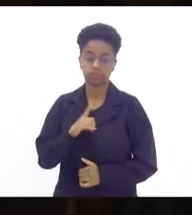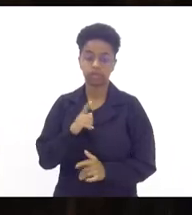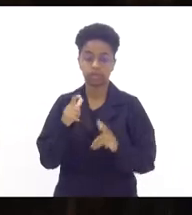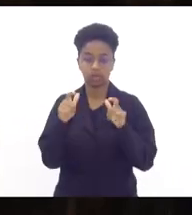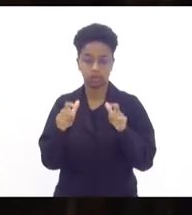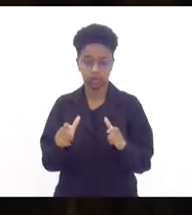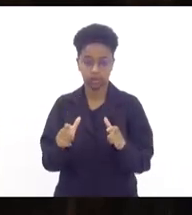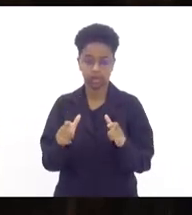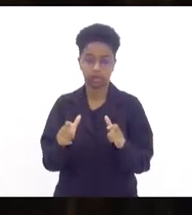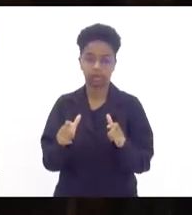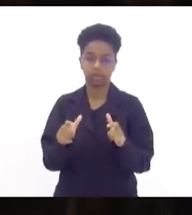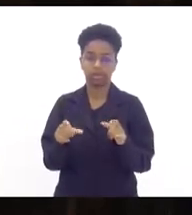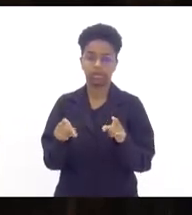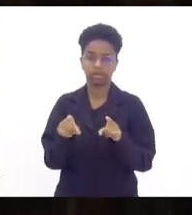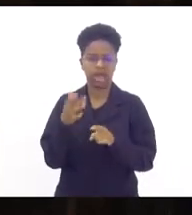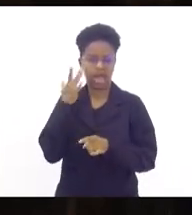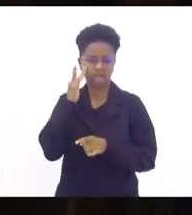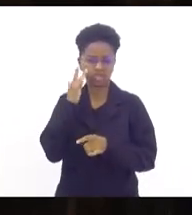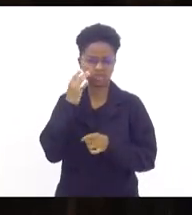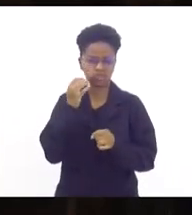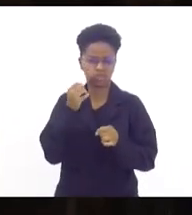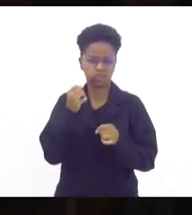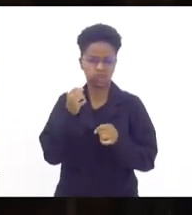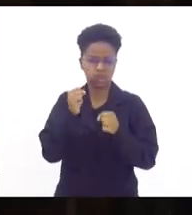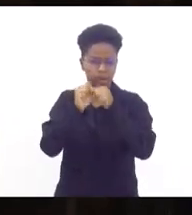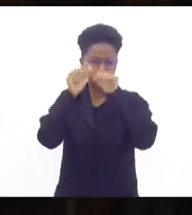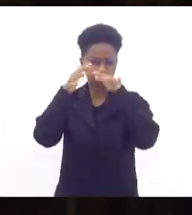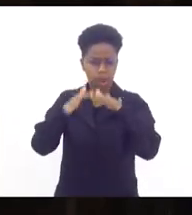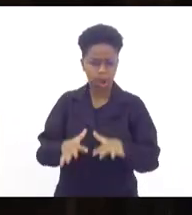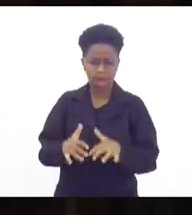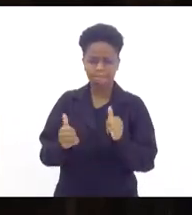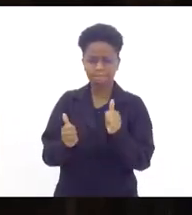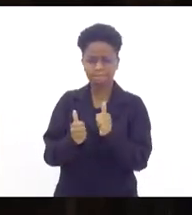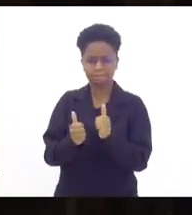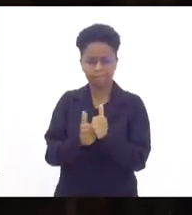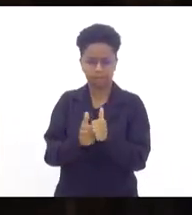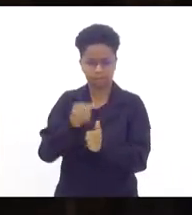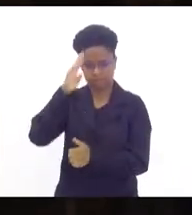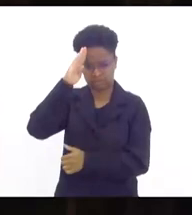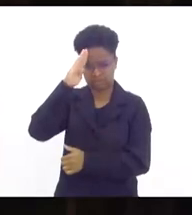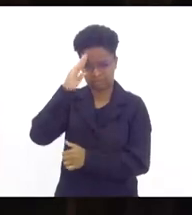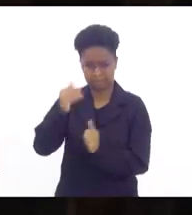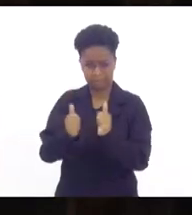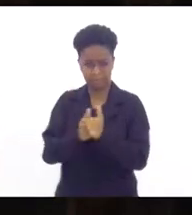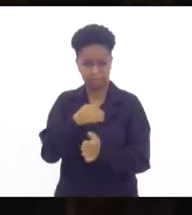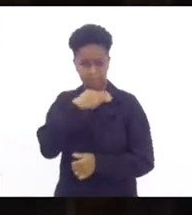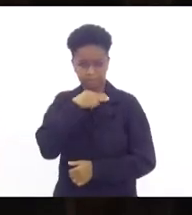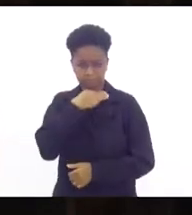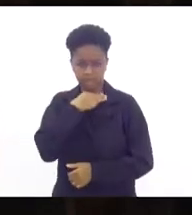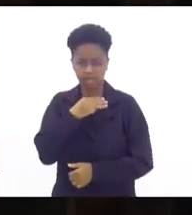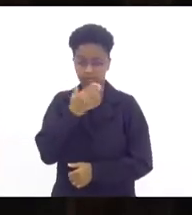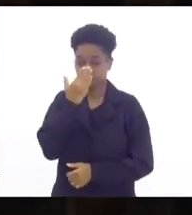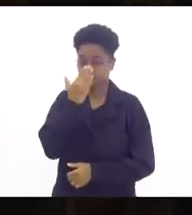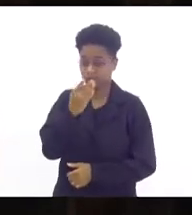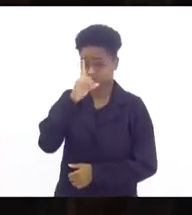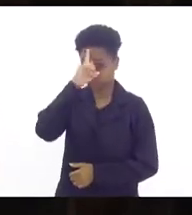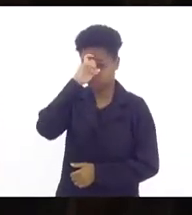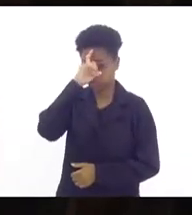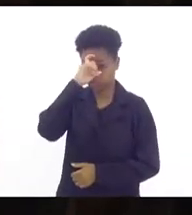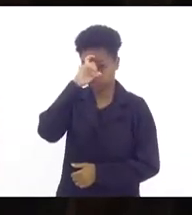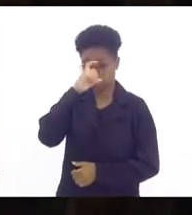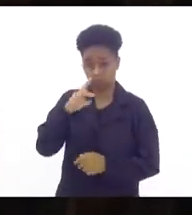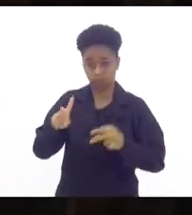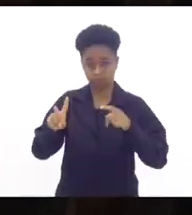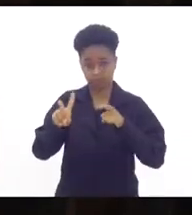que foi demolido que se eu não me engano é do exército que é perto da mangueira em frente ao Hospital Veterinário da Mangueira